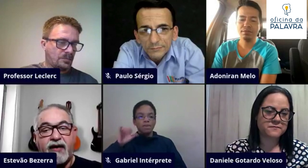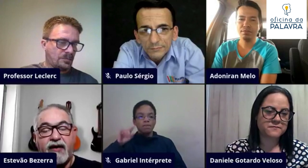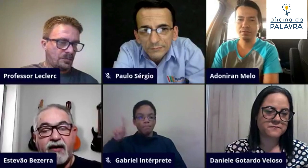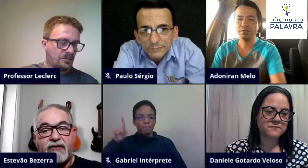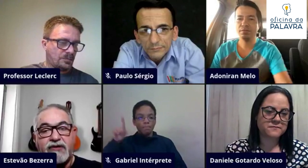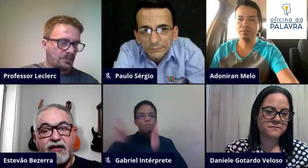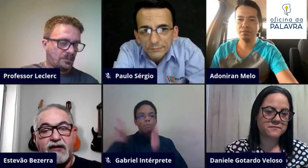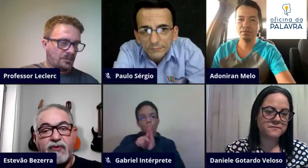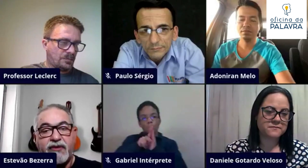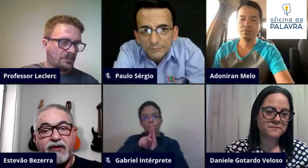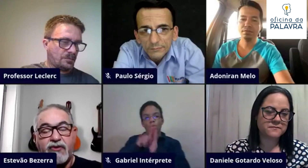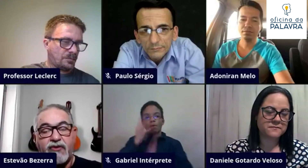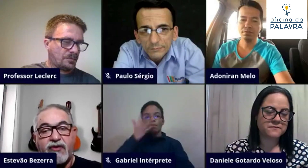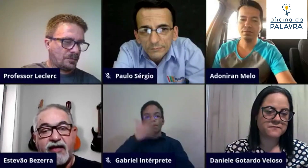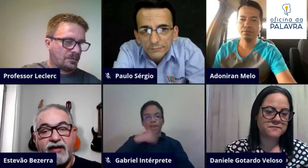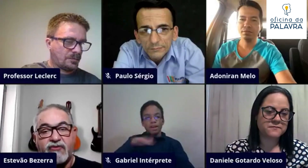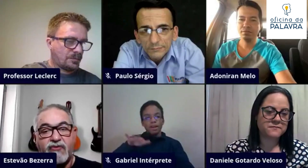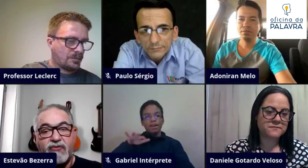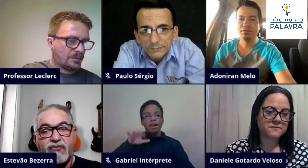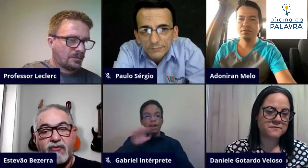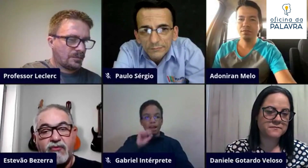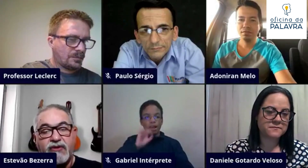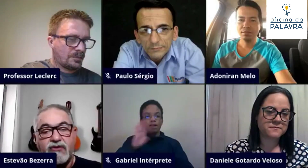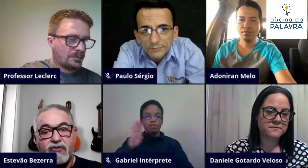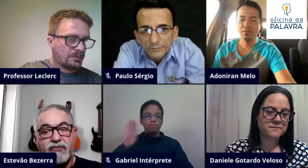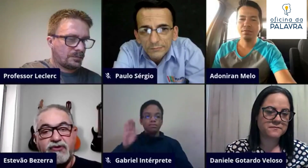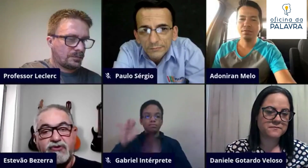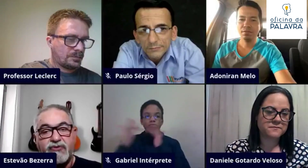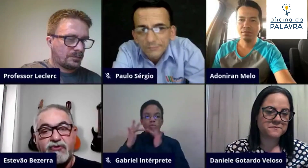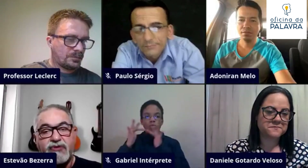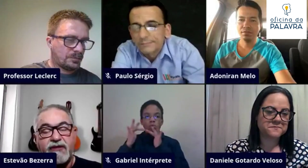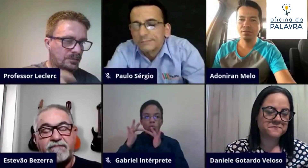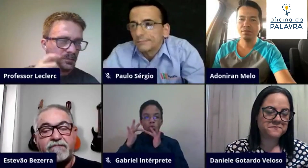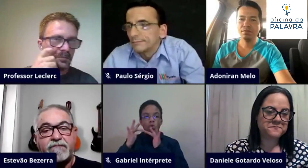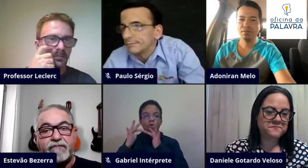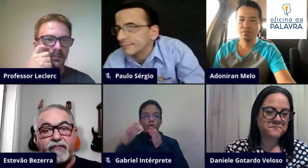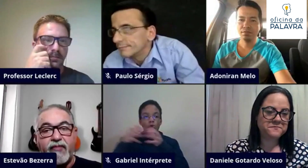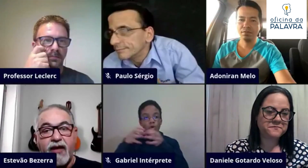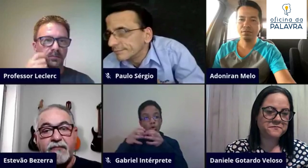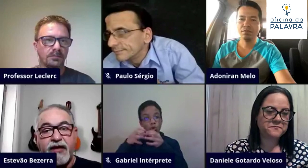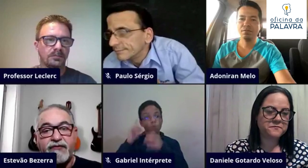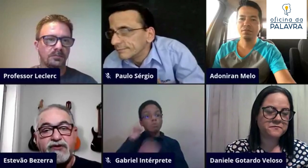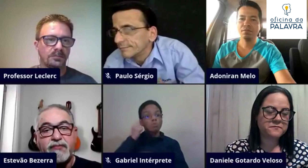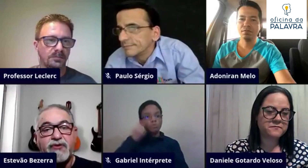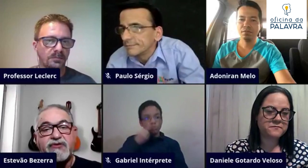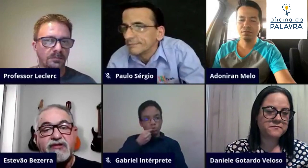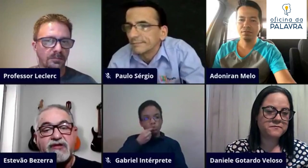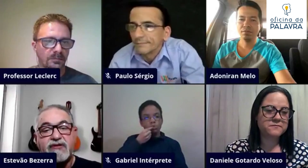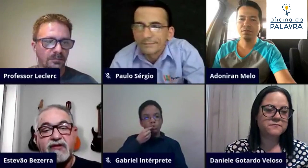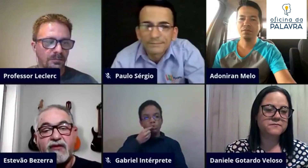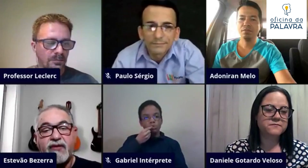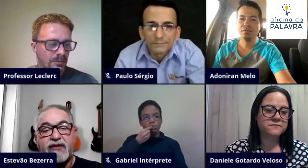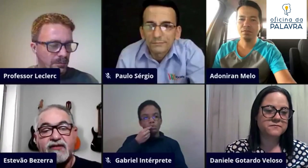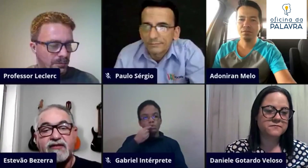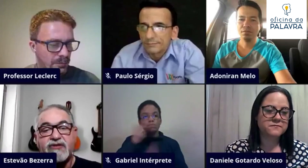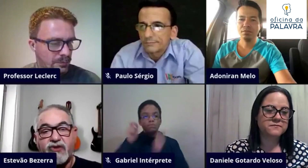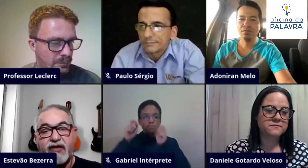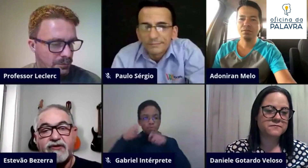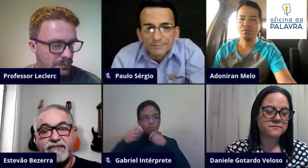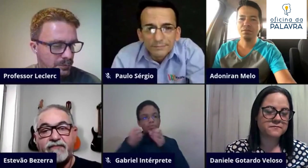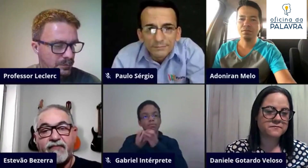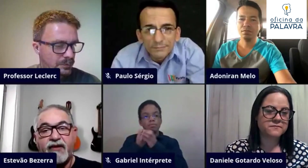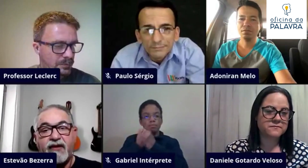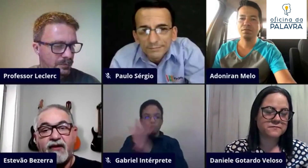aí, a Sociedade Bíblica entrou em contato com esse grupo de surdos, né, para que fosse produzido, então,